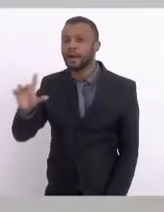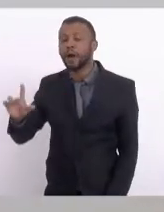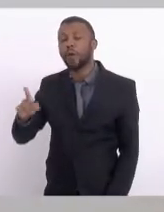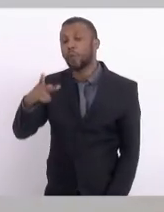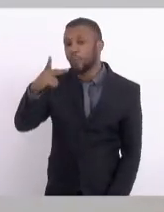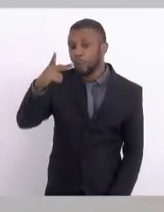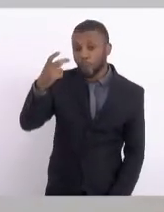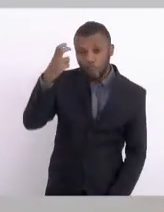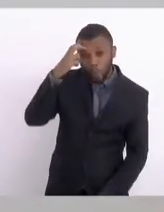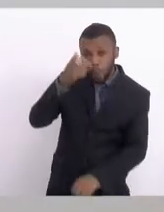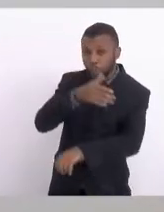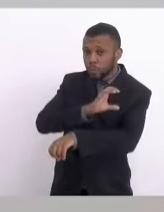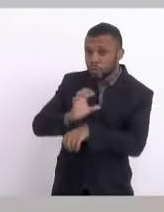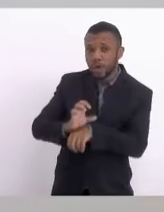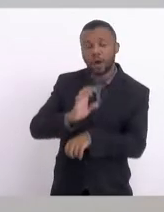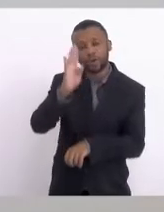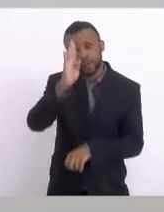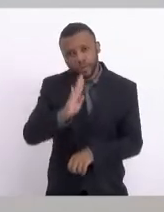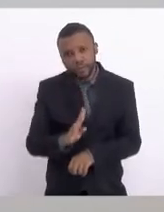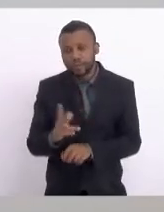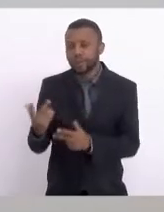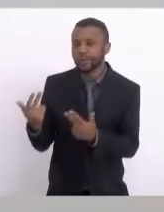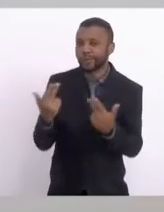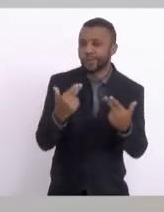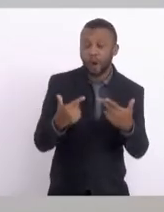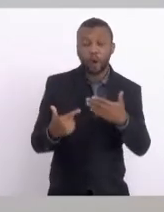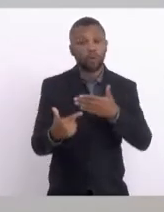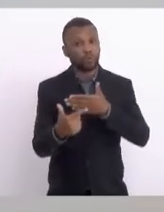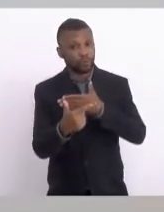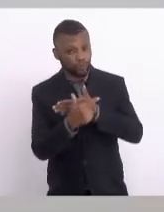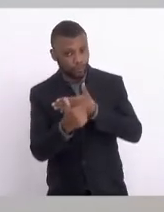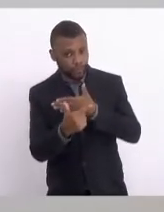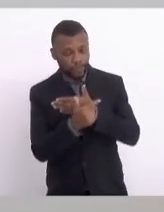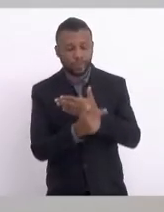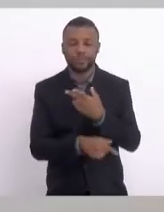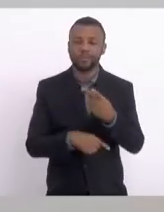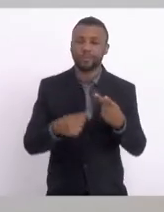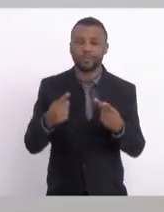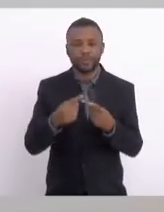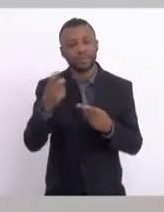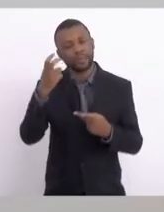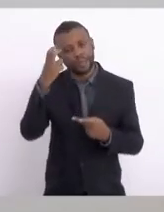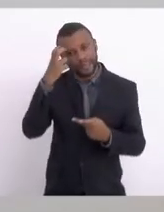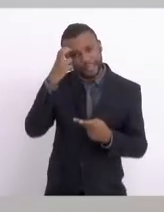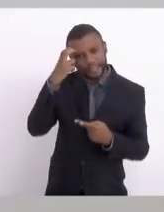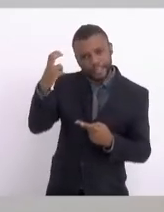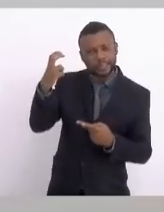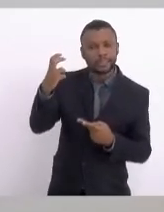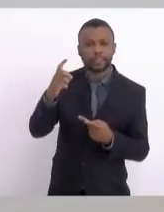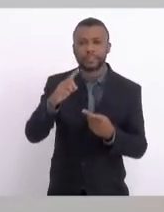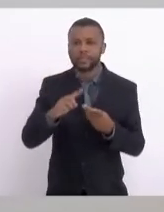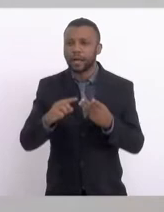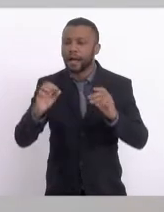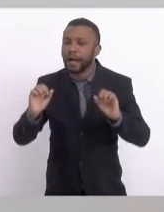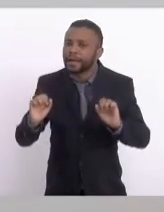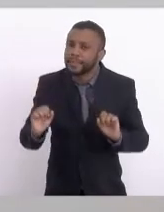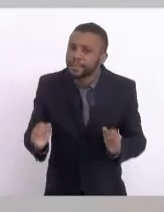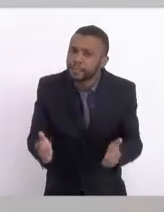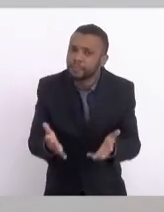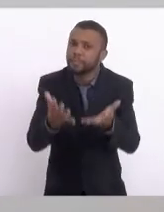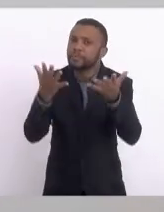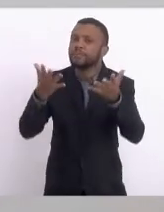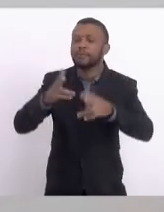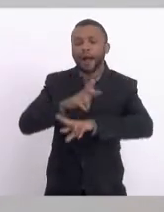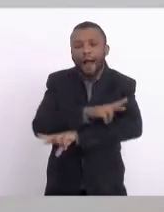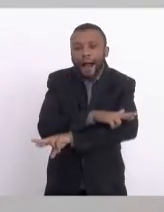os saberes e os ofícios tradicionais, as celebrações, as formas